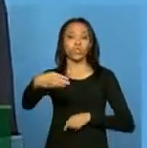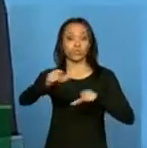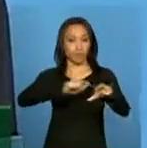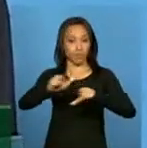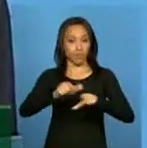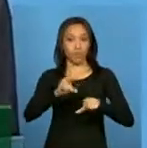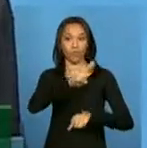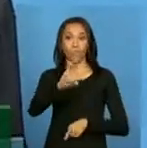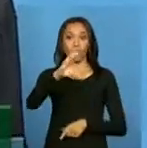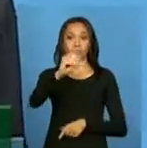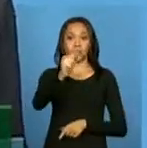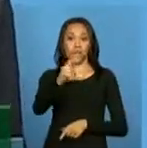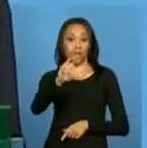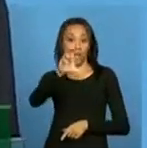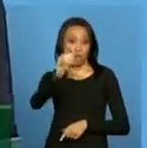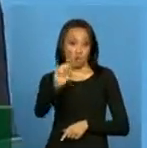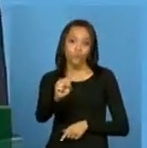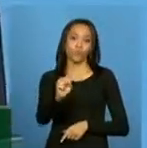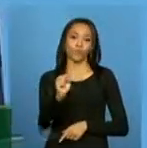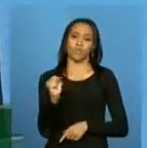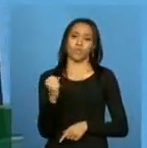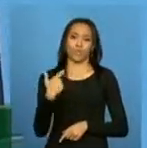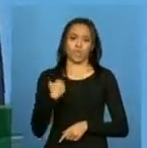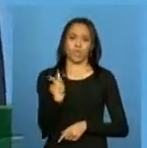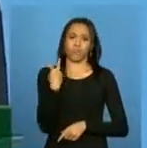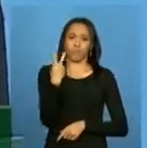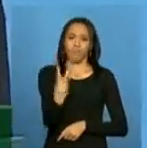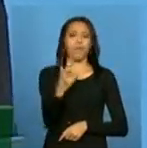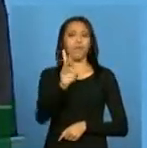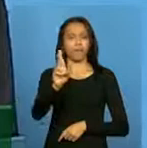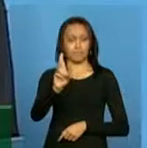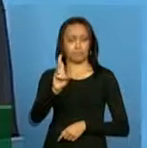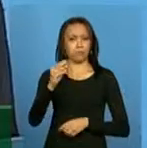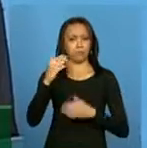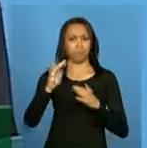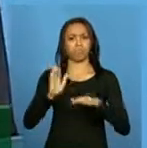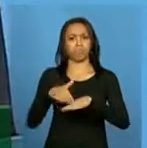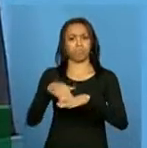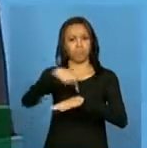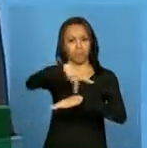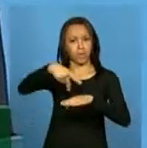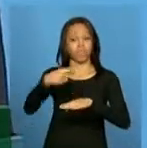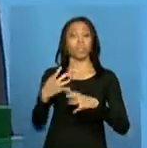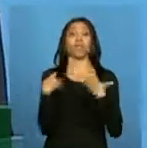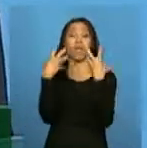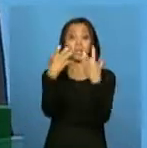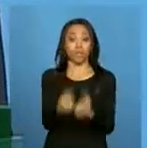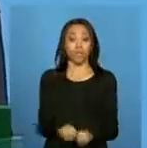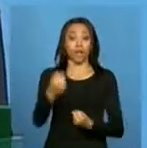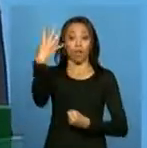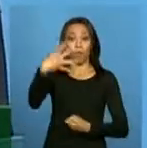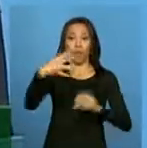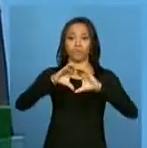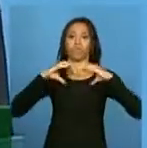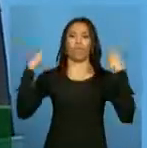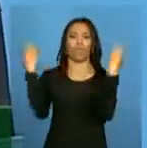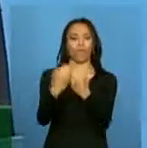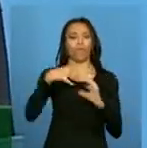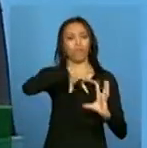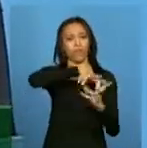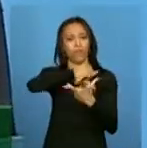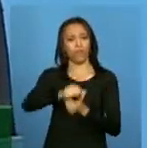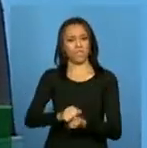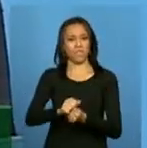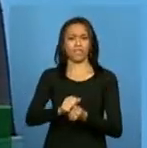Carlos Tomada, a honra que representa para a República Argentina ser a sede da 4ª Conferência Global contra o